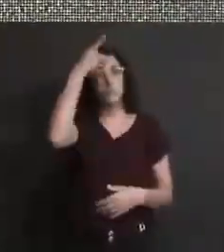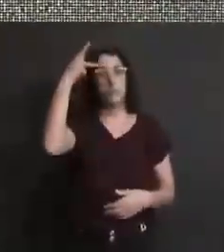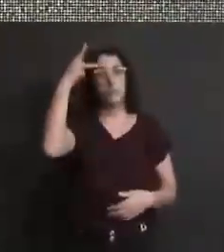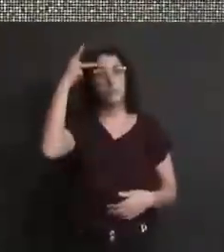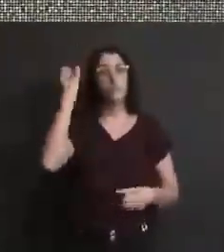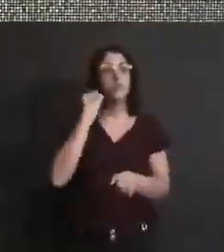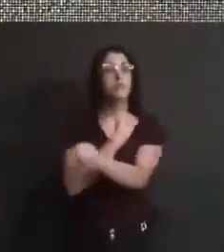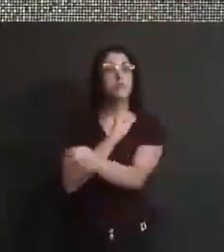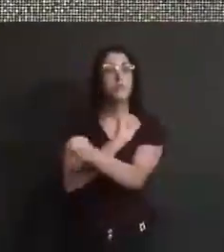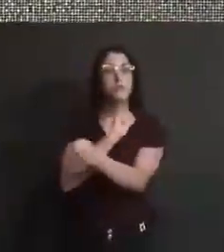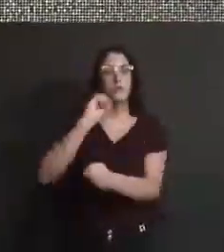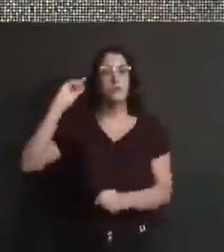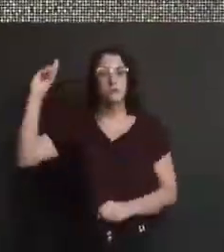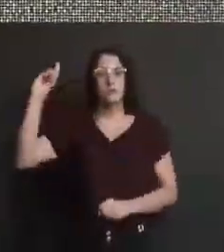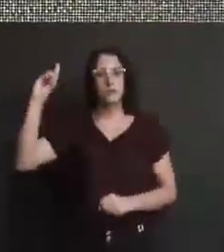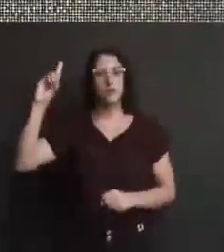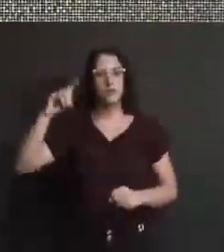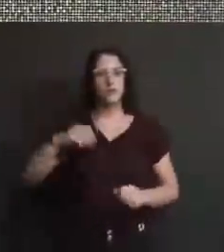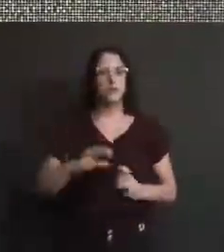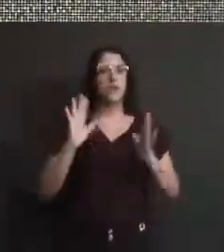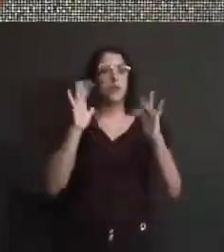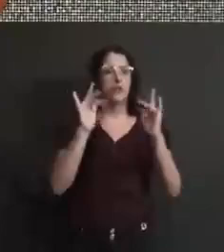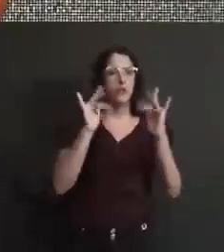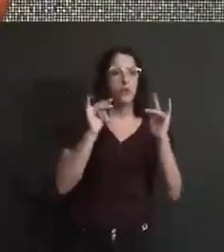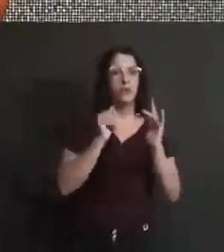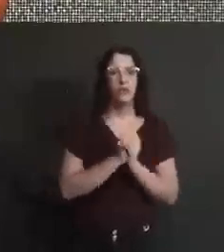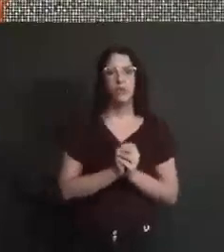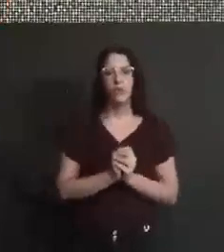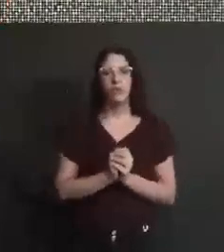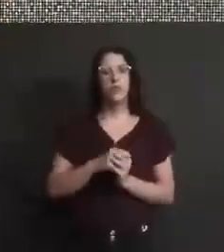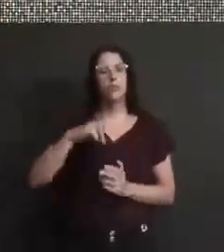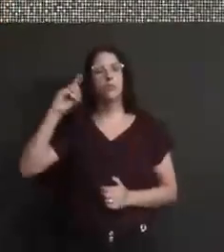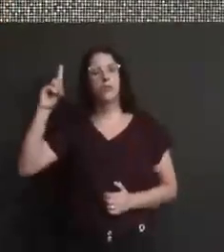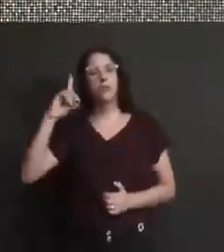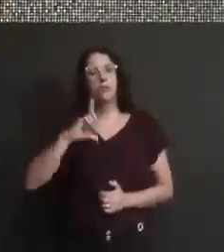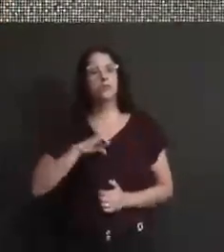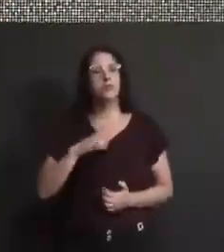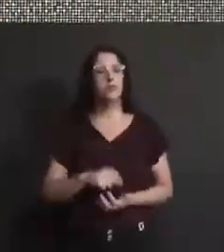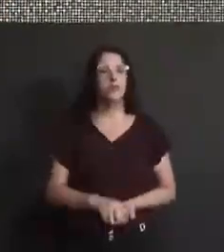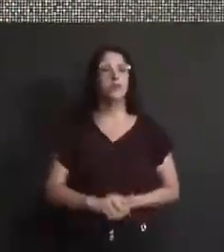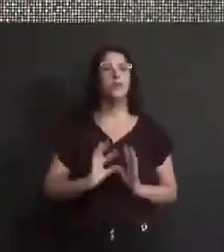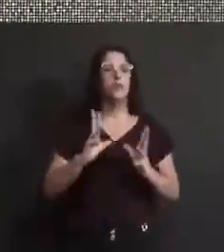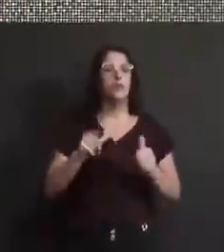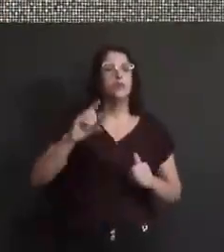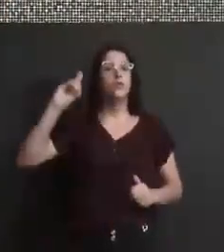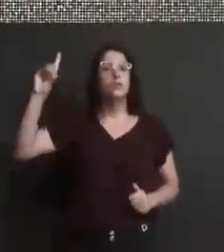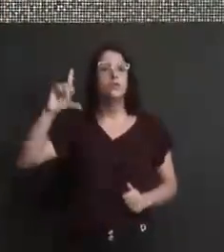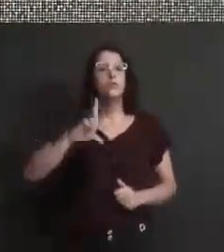esperar aquilo que Deus tem. Aquilo que Deus tem.